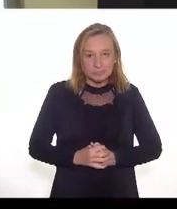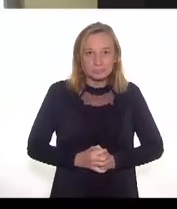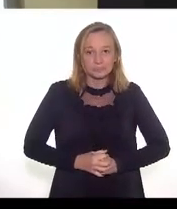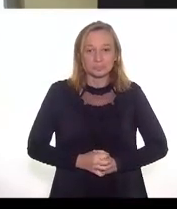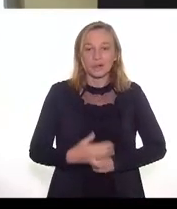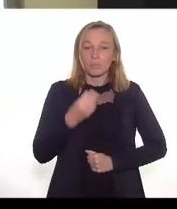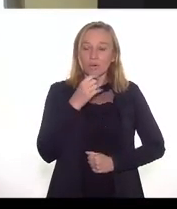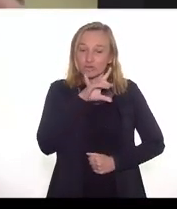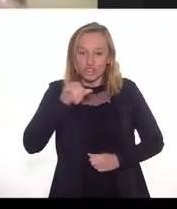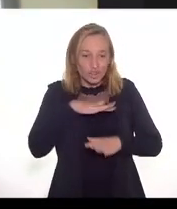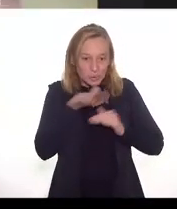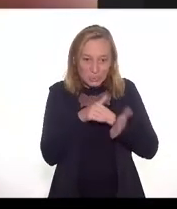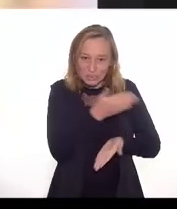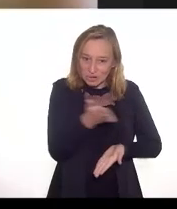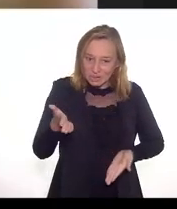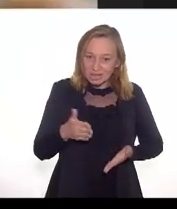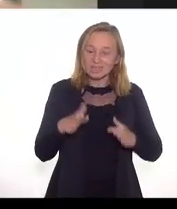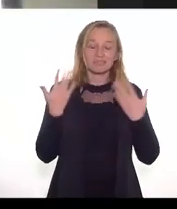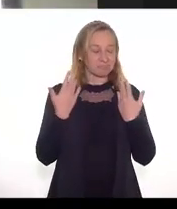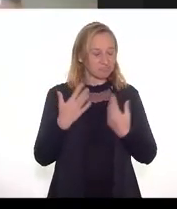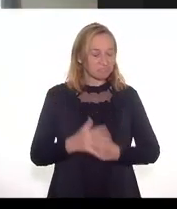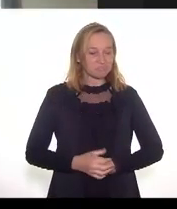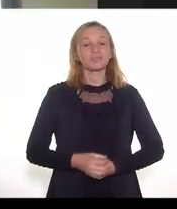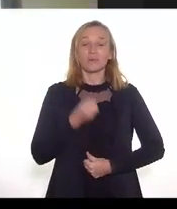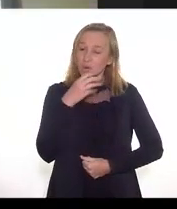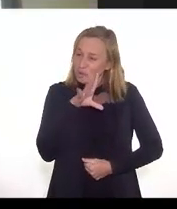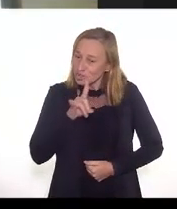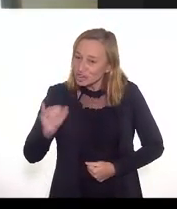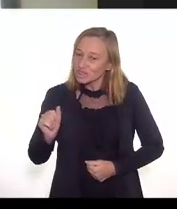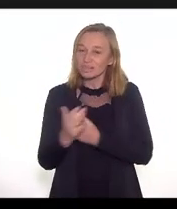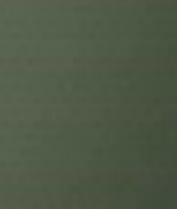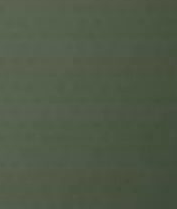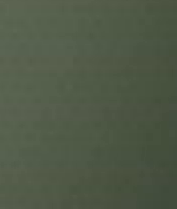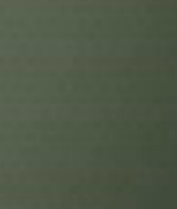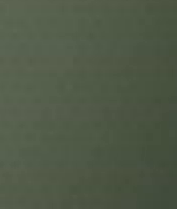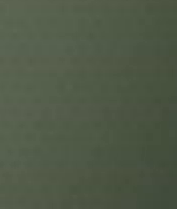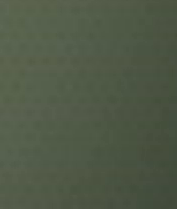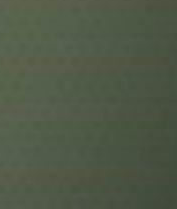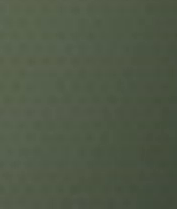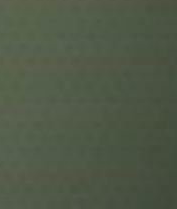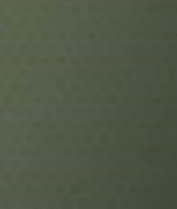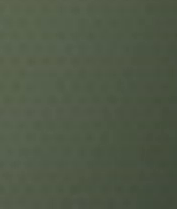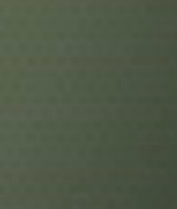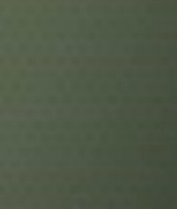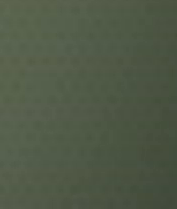Bom dia para todos. Saudações, Eco Liberdade. Bom dia, um abraço. Bom dia.